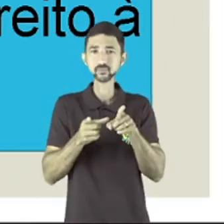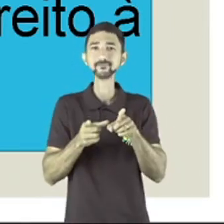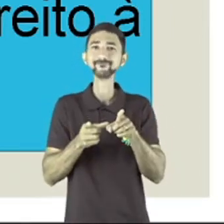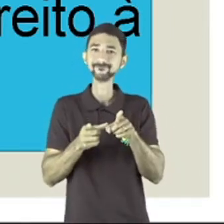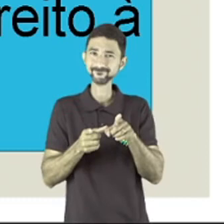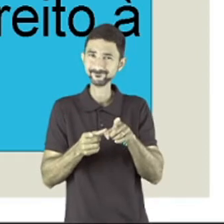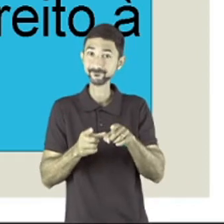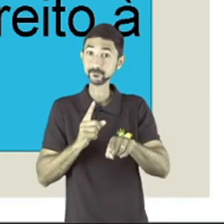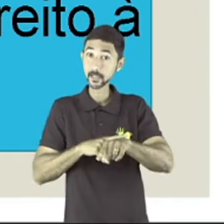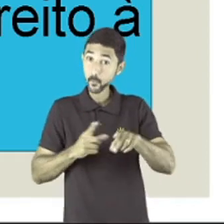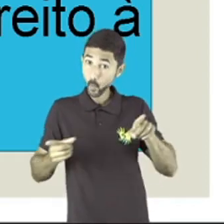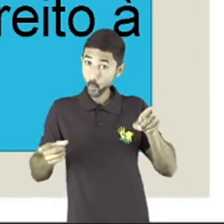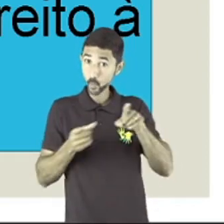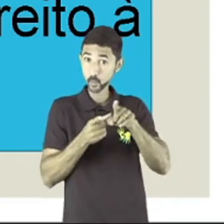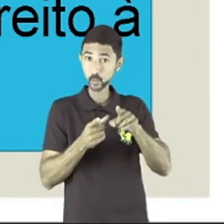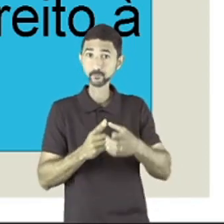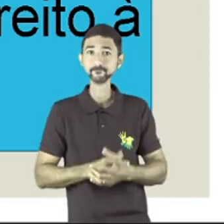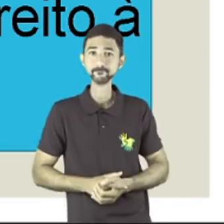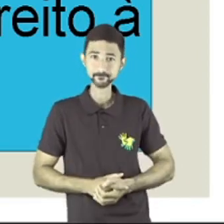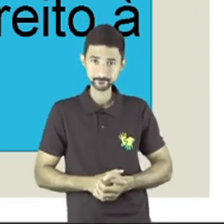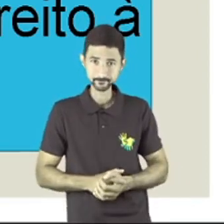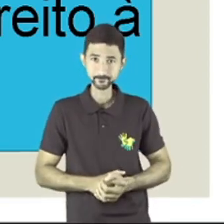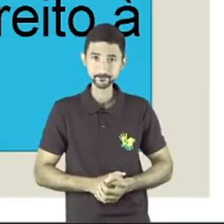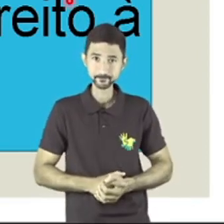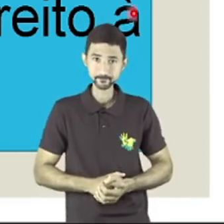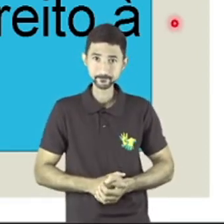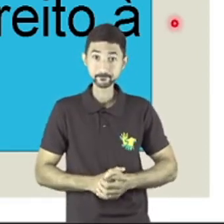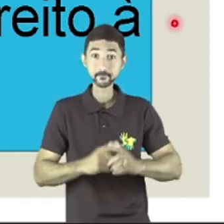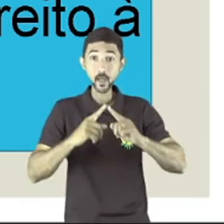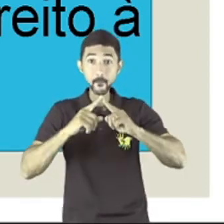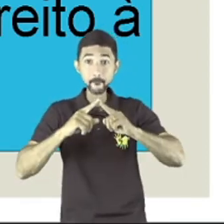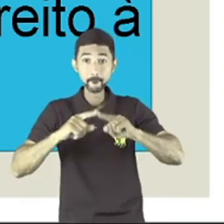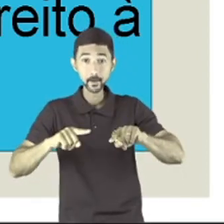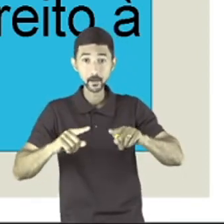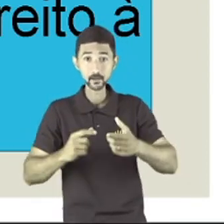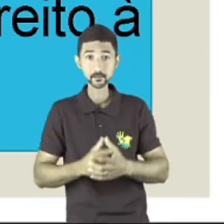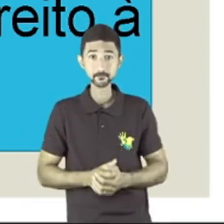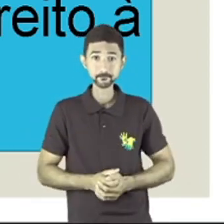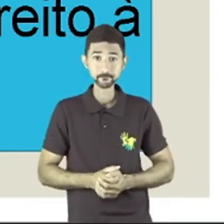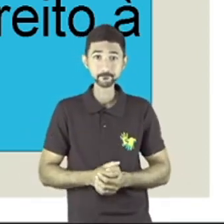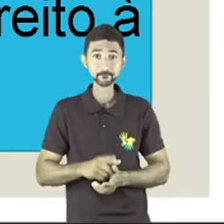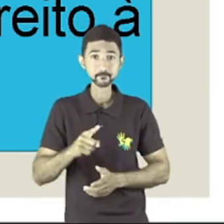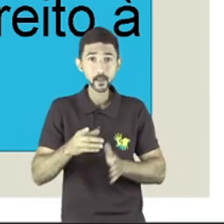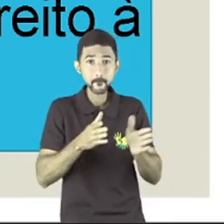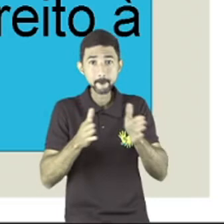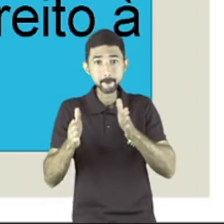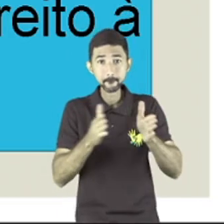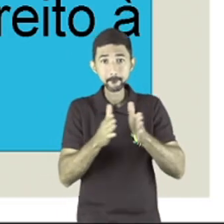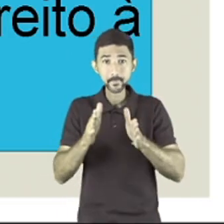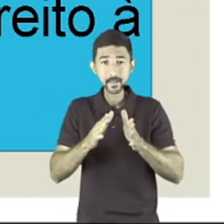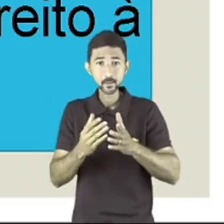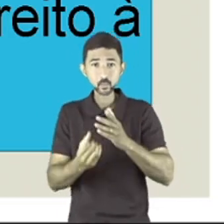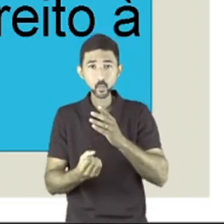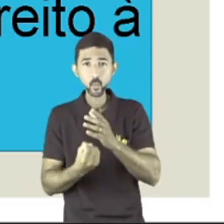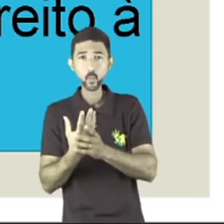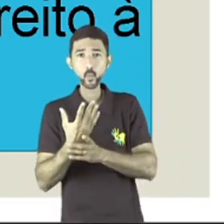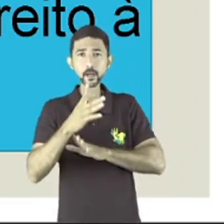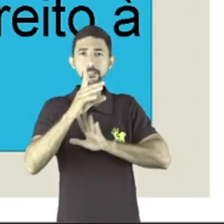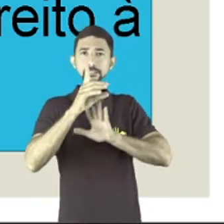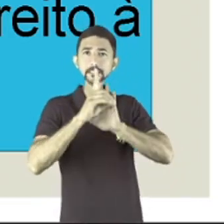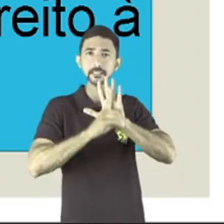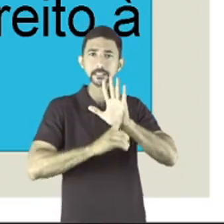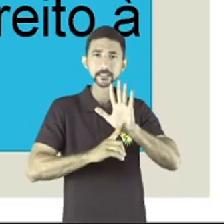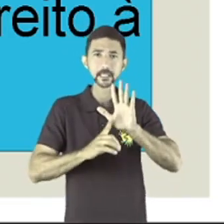curto. Ó, crianças, é um tempo muito curto, mas que é o período em que se constrói o